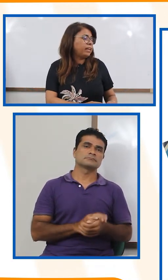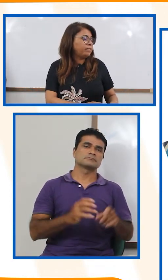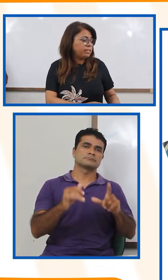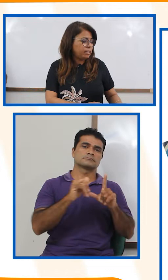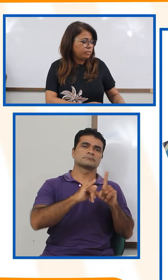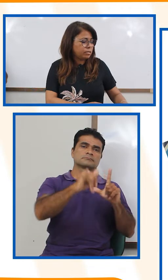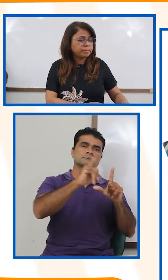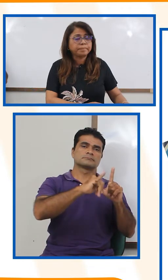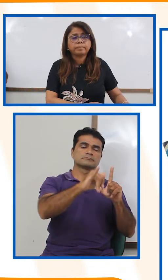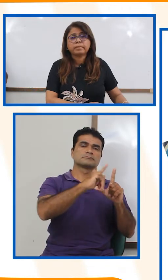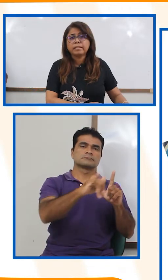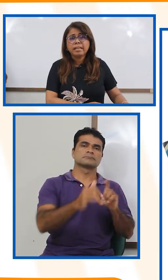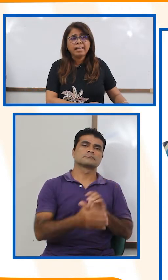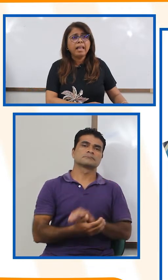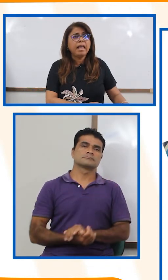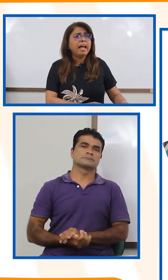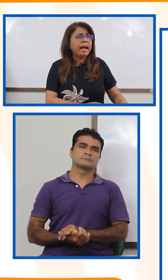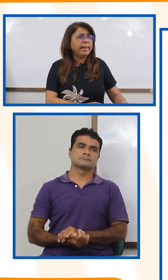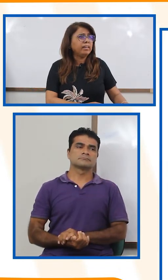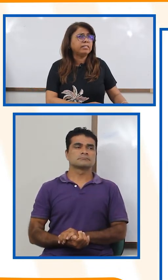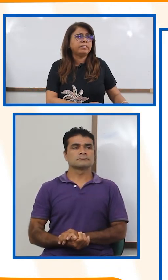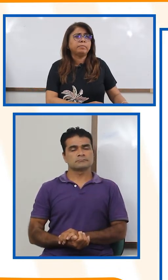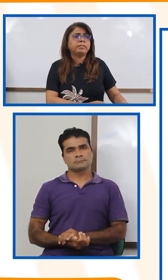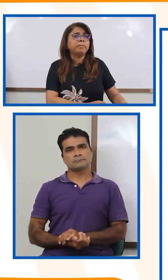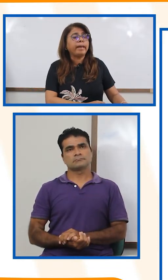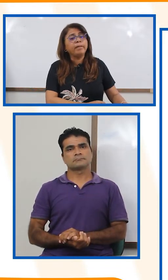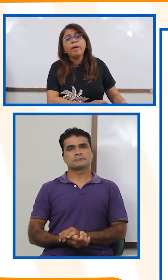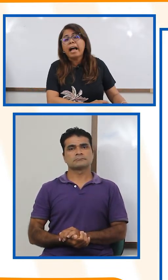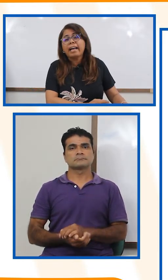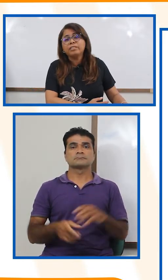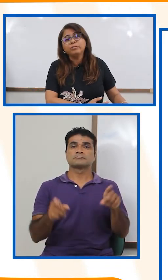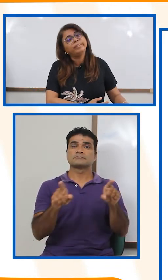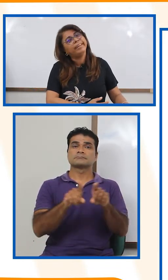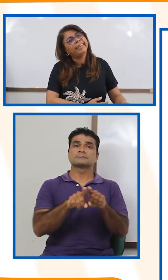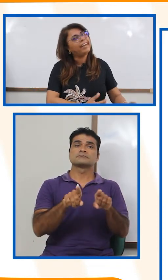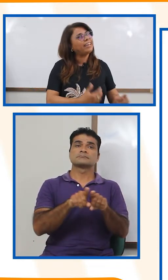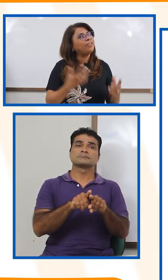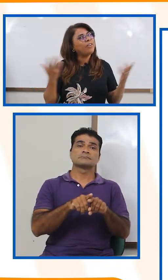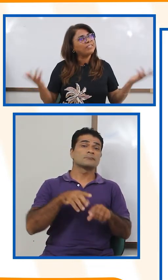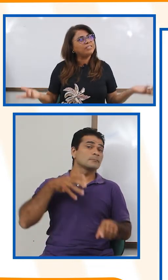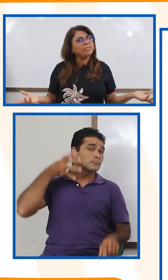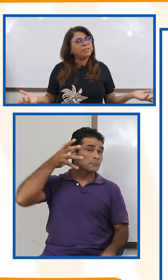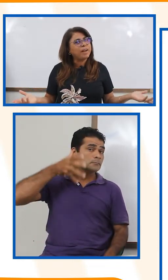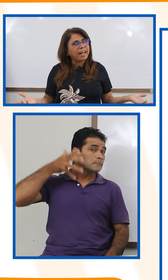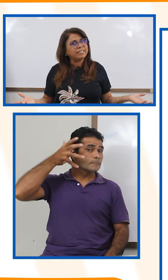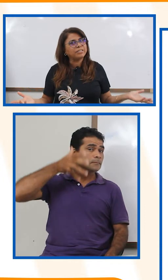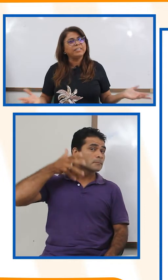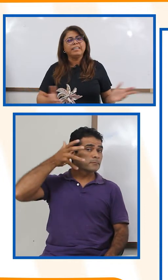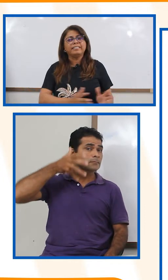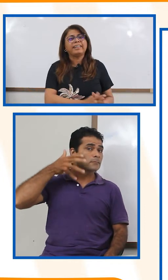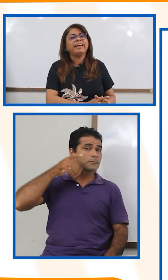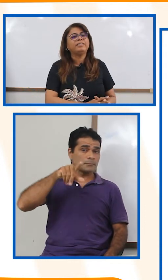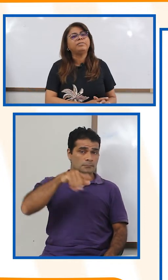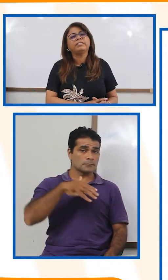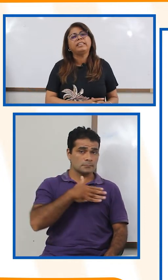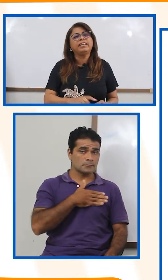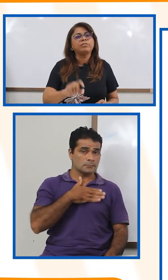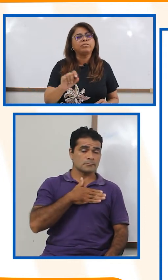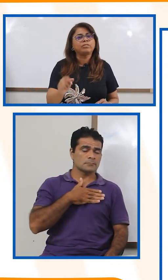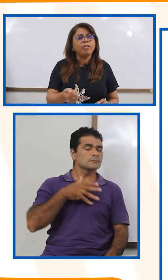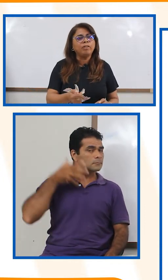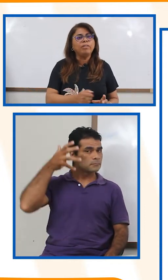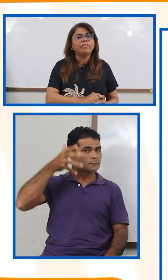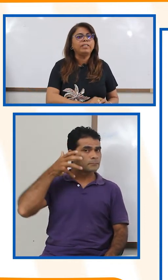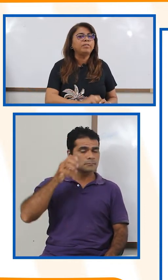meios televisivos. Aí nós temos também o rádio, né? Quem aqui não gosta de ouvir o rádio? Certo? Você